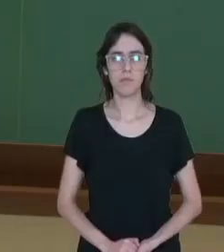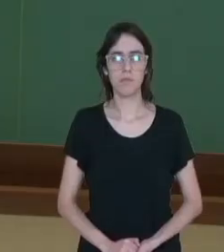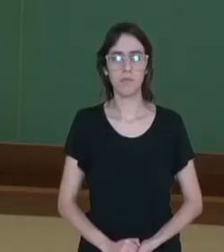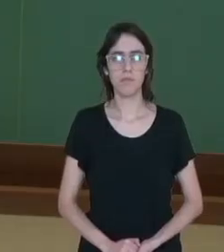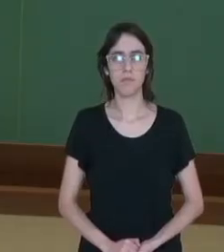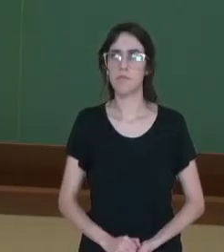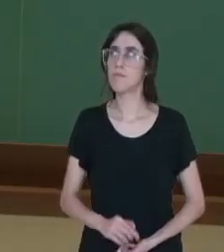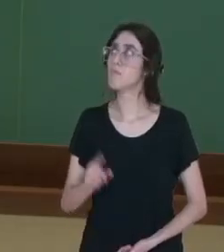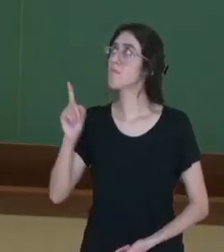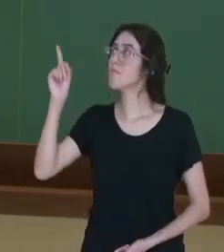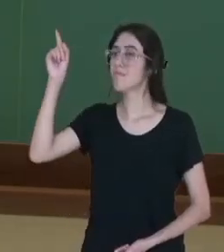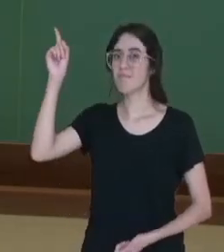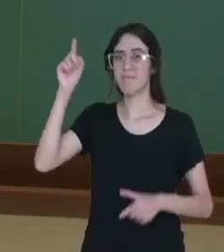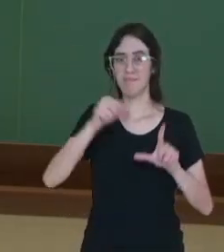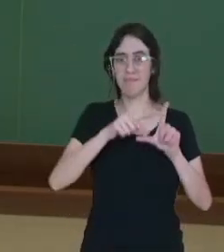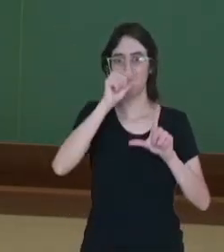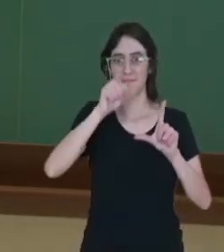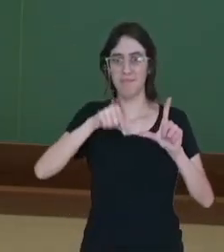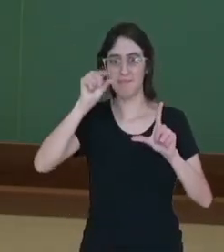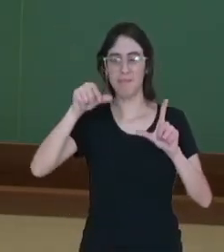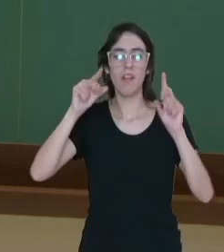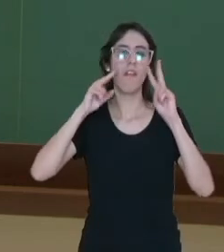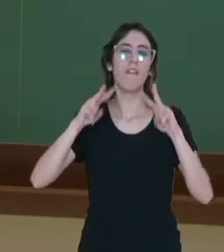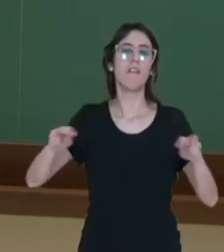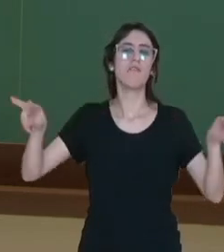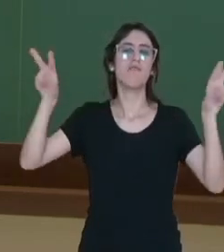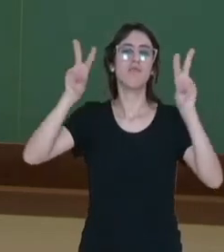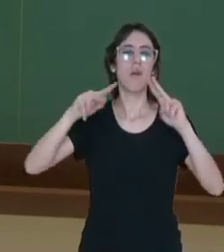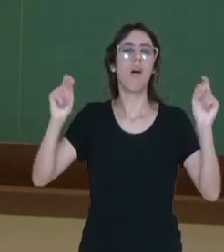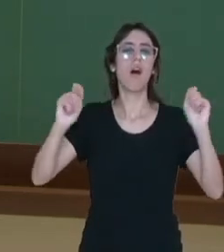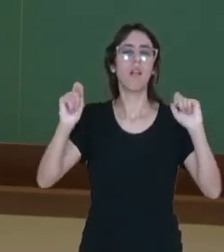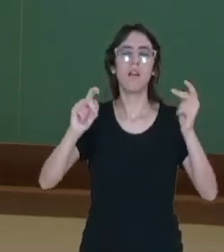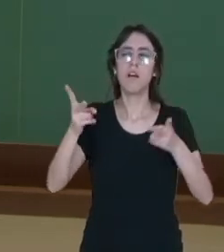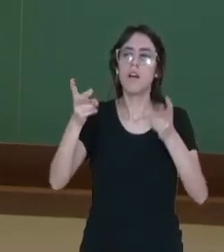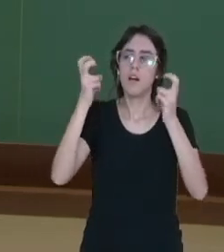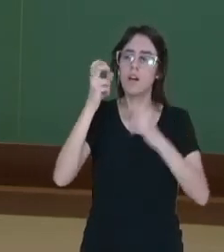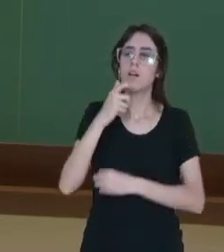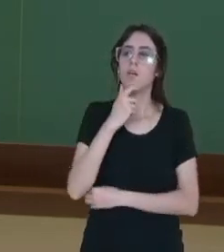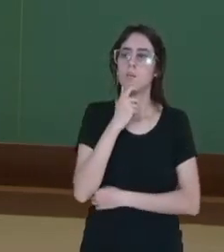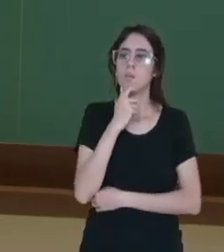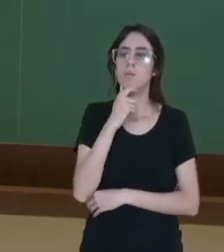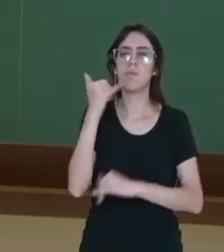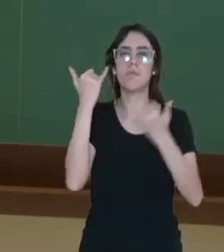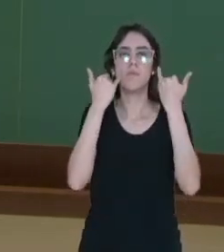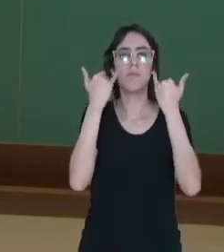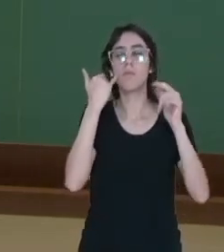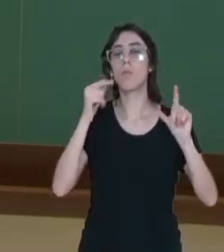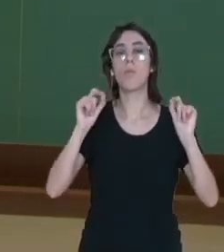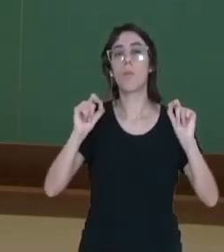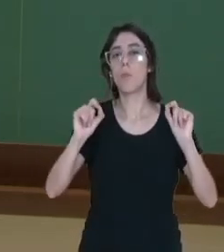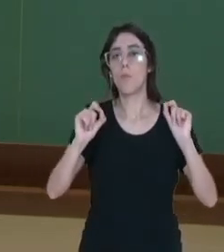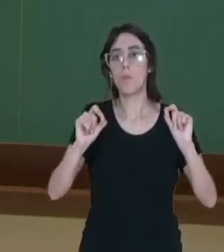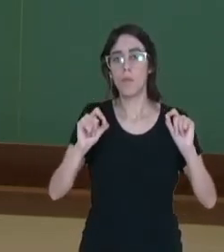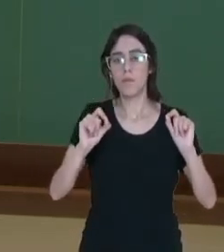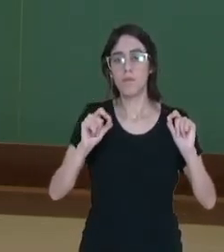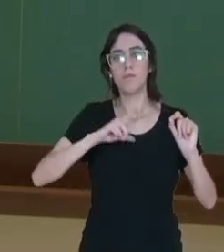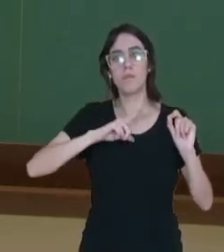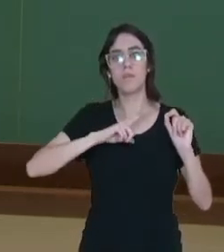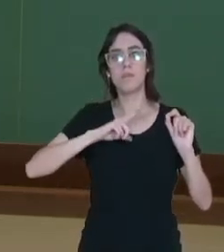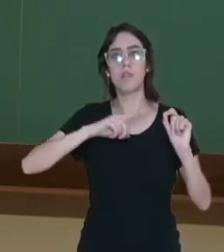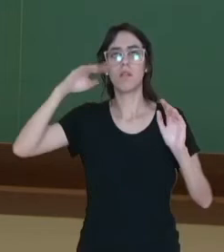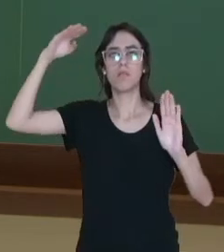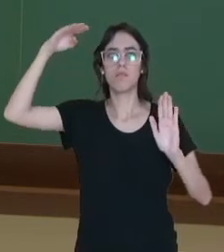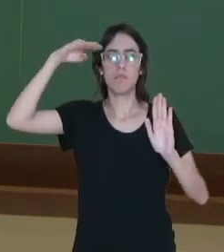esse gráfico, de uma maneira muito visual, ele também vai te mostrar que há uma tendência de queda